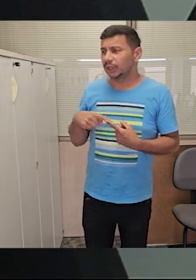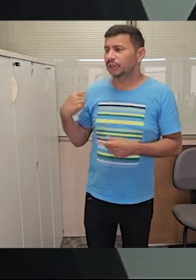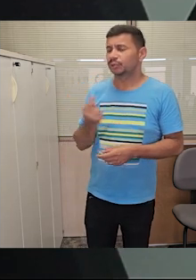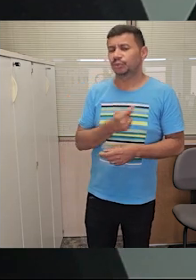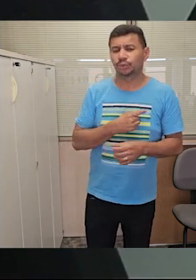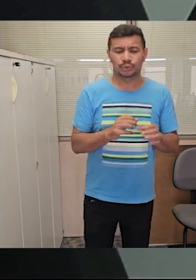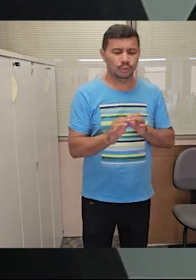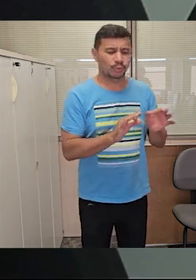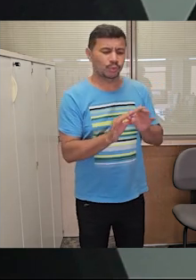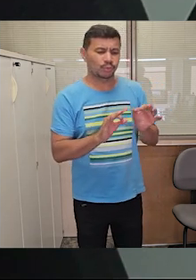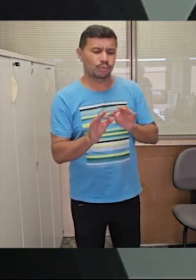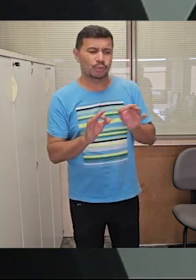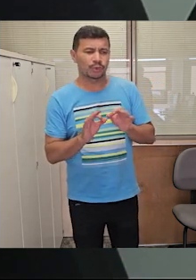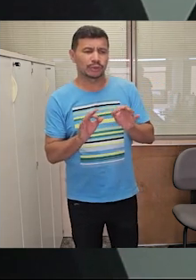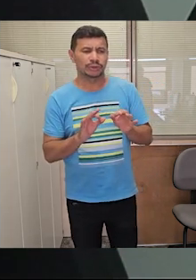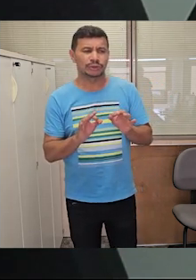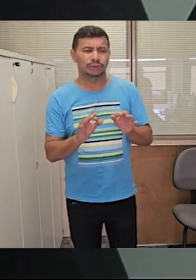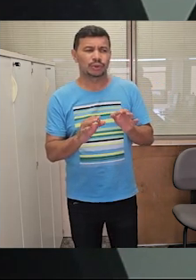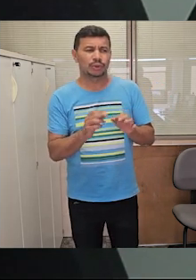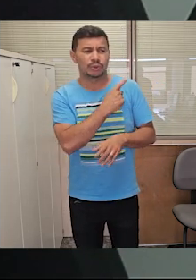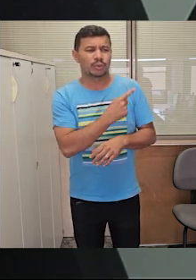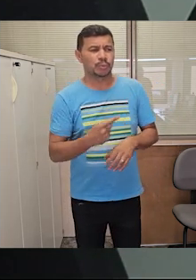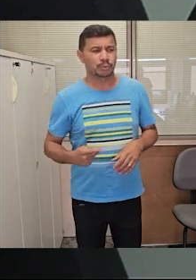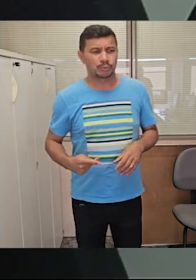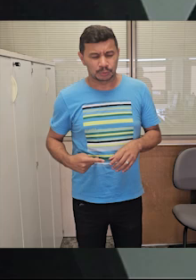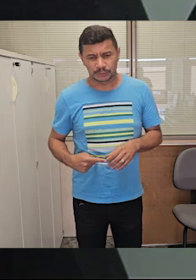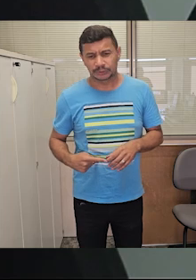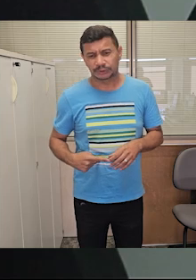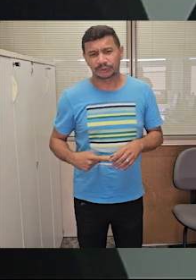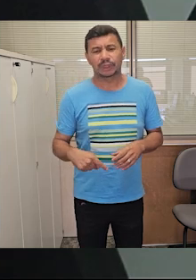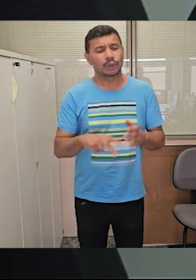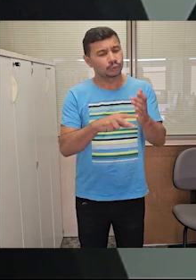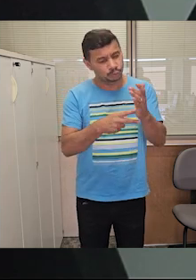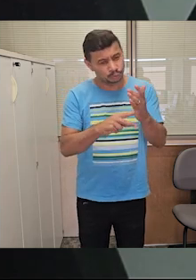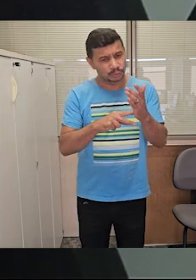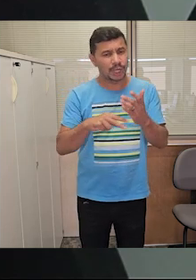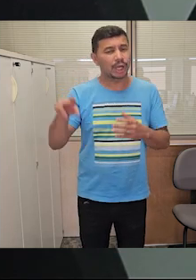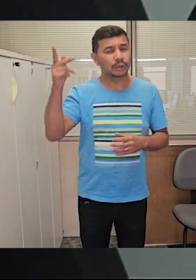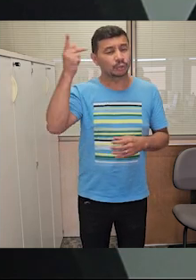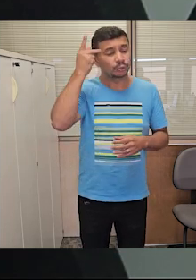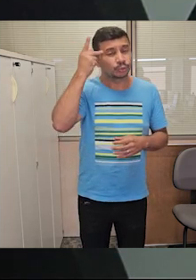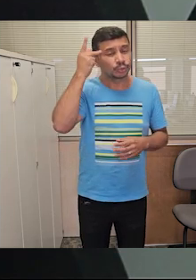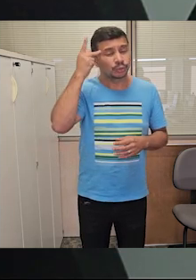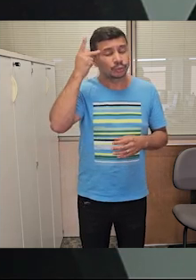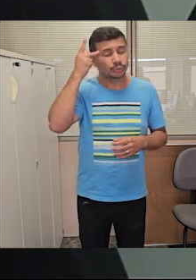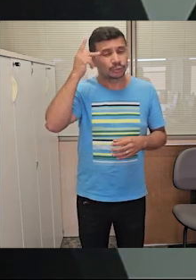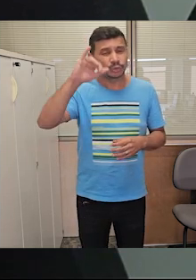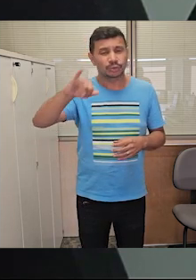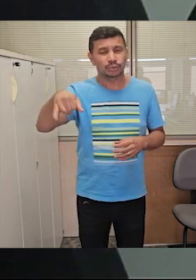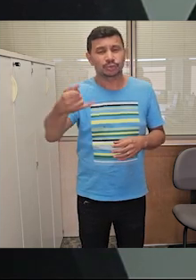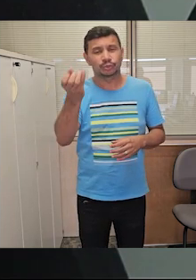estava organizando. O presidente do Sindicato dos Metalúrgicos de São Paulo, o